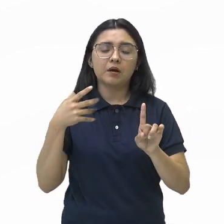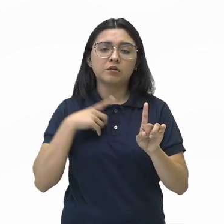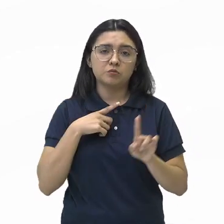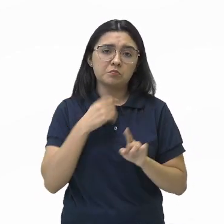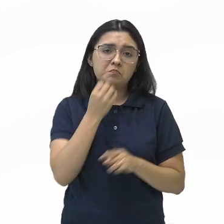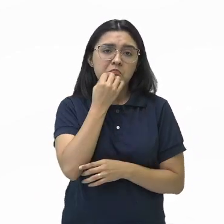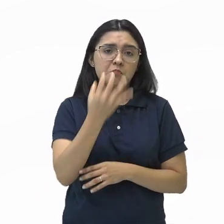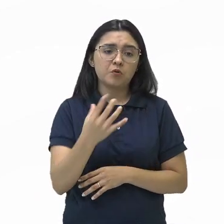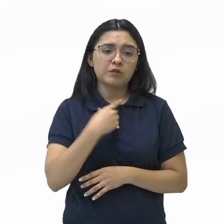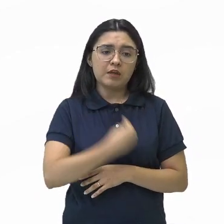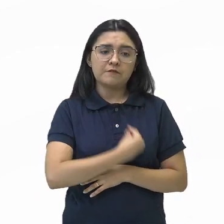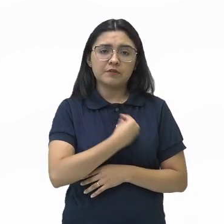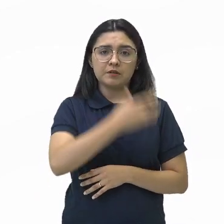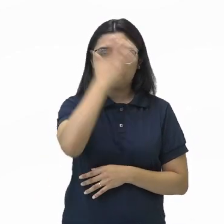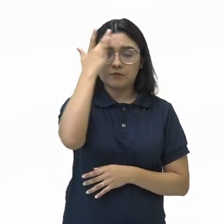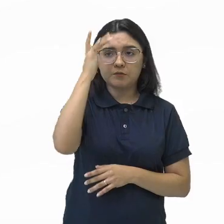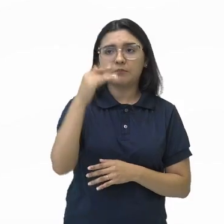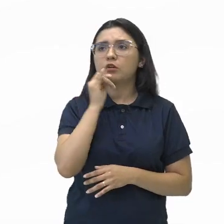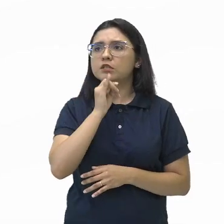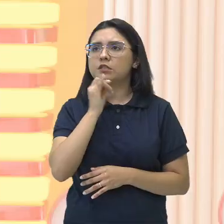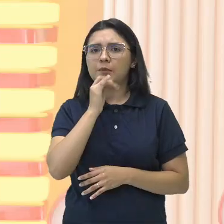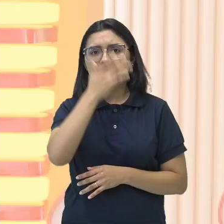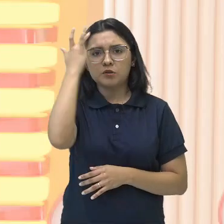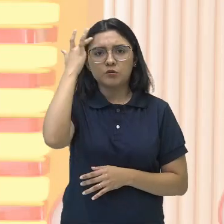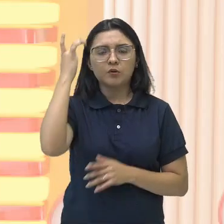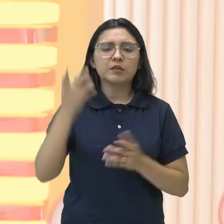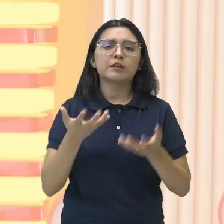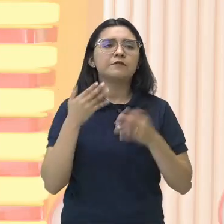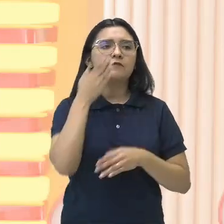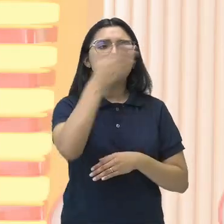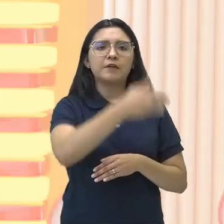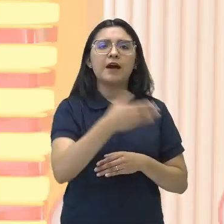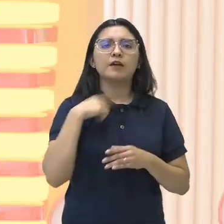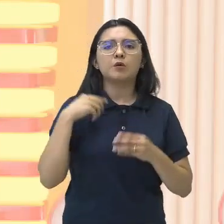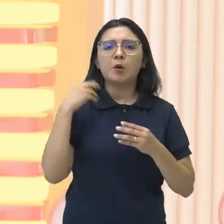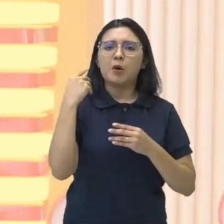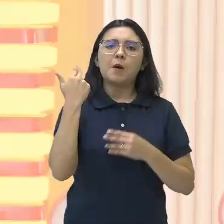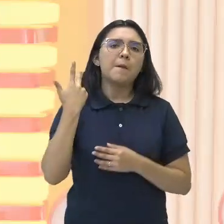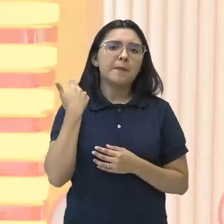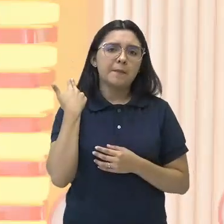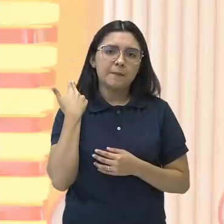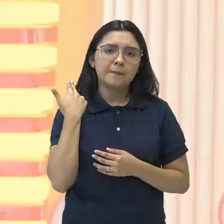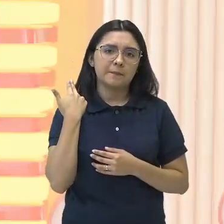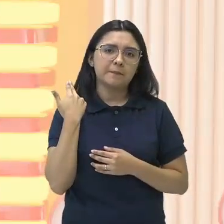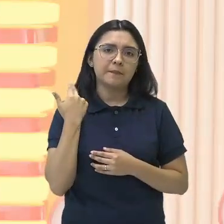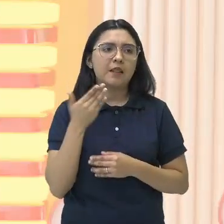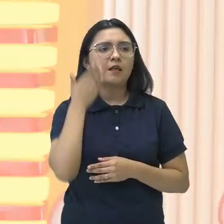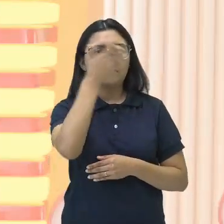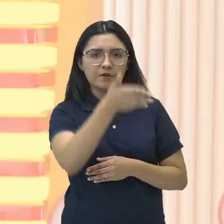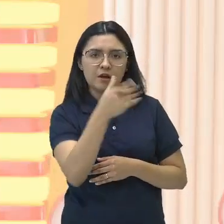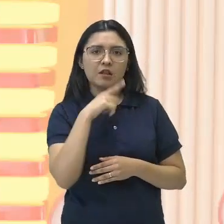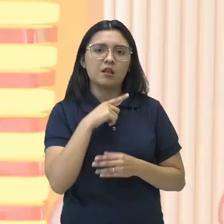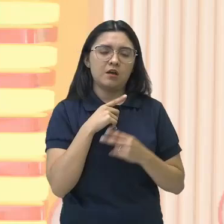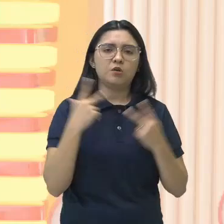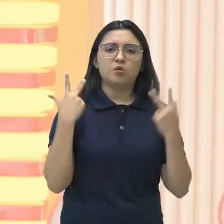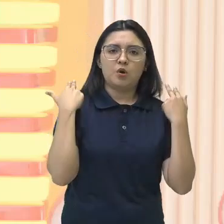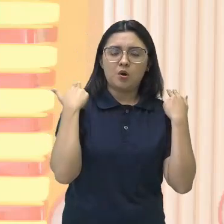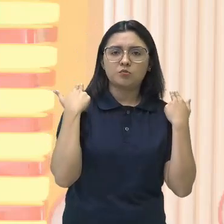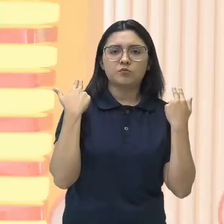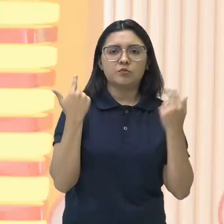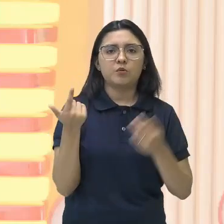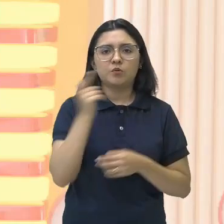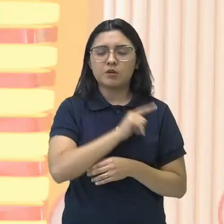das pessoas. Uma pessoa que vai num cabeleireiro, ela quer melhorar ali a sua beleza, então ela vai num profissional que realiza esse trabalho. Né? Uma pessoa